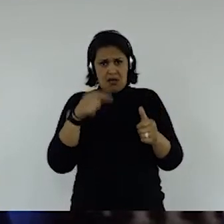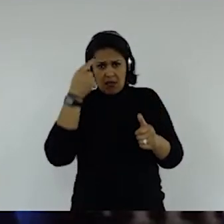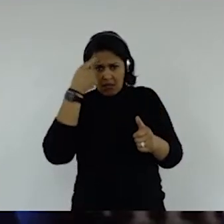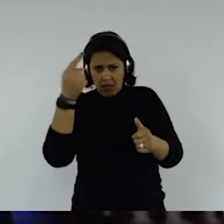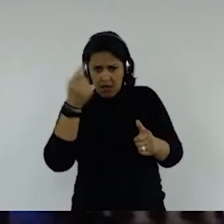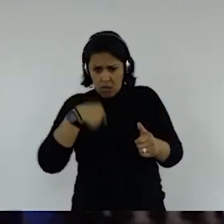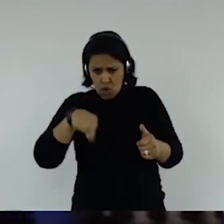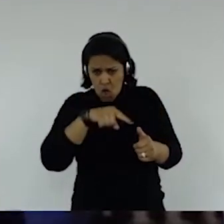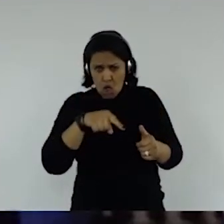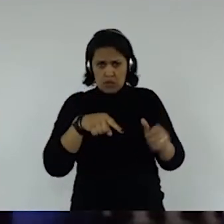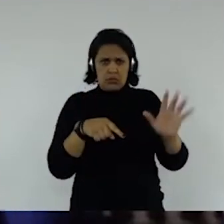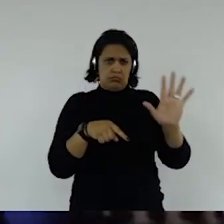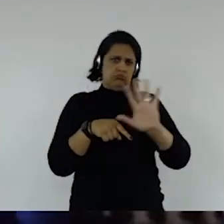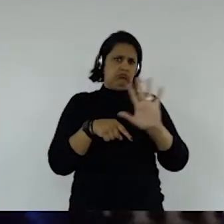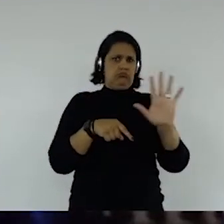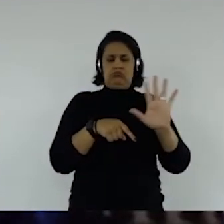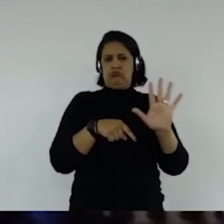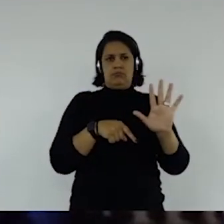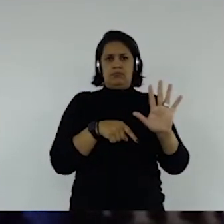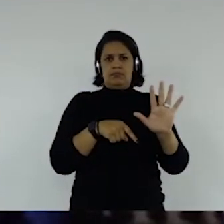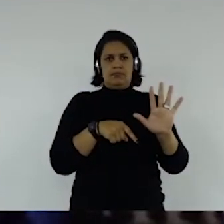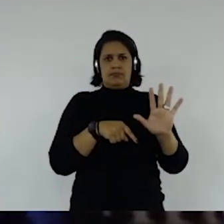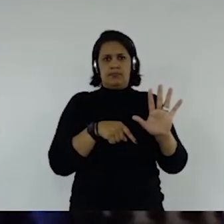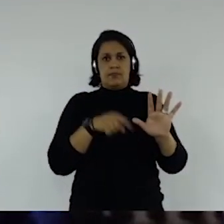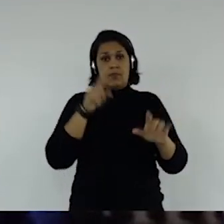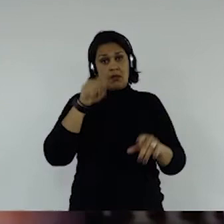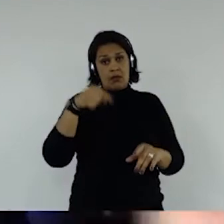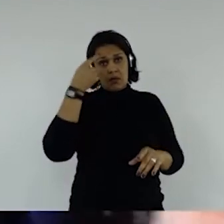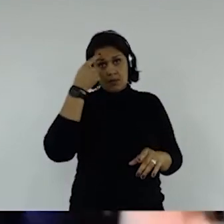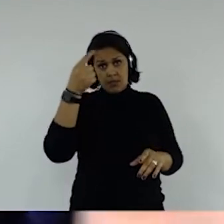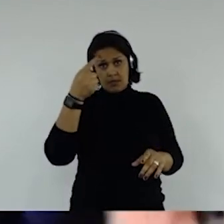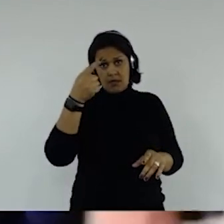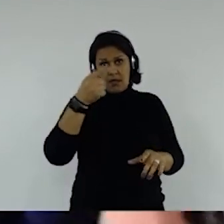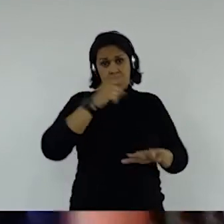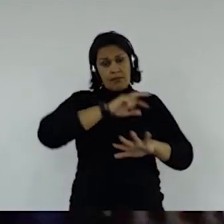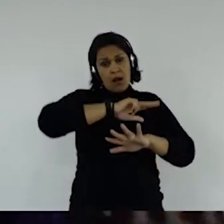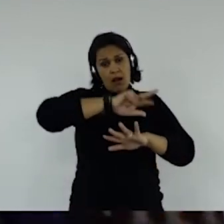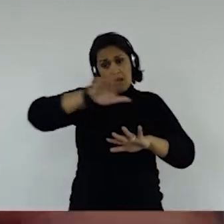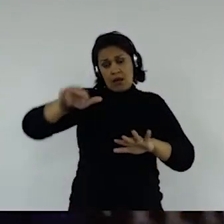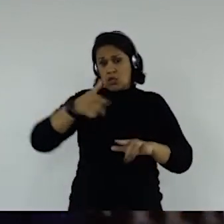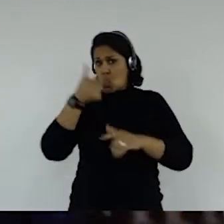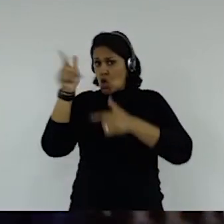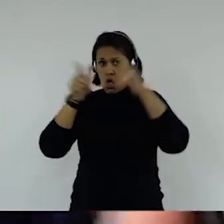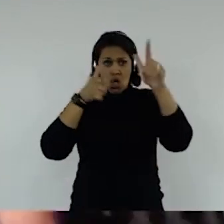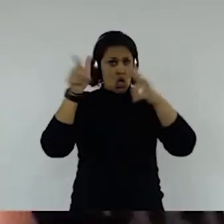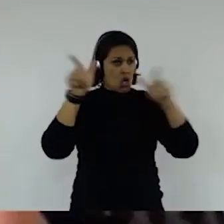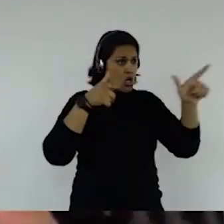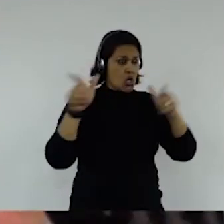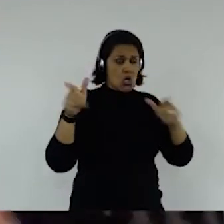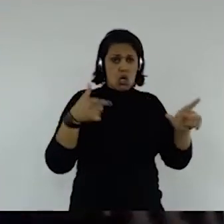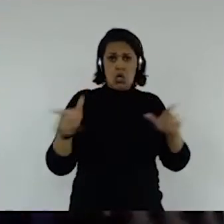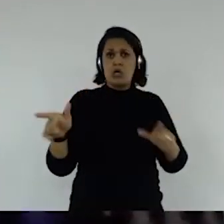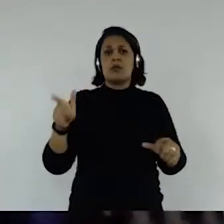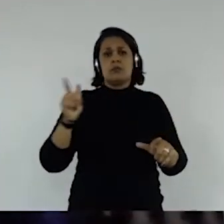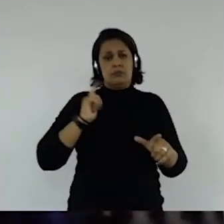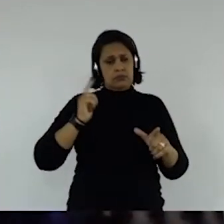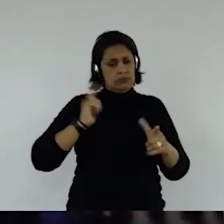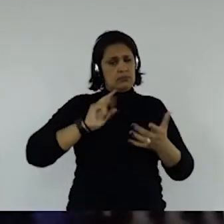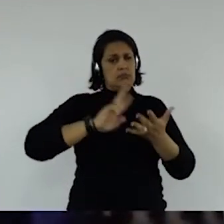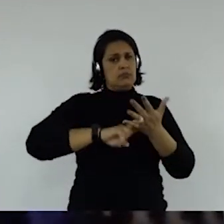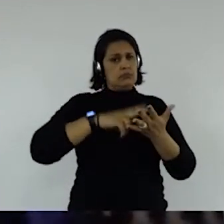nossa, eu não vou ter tempo de falar aqui, mas é uma ideia que, em vários outros ordenamentos civilizadíssimos, lá, a